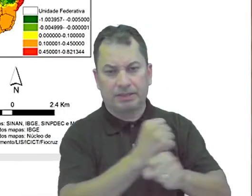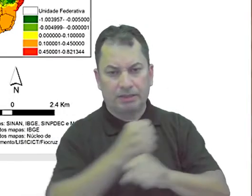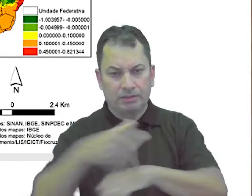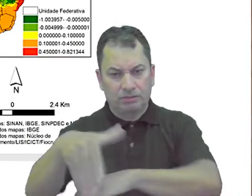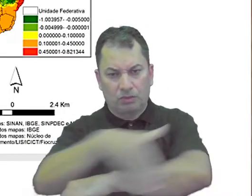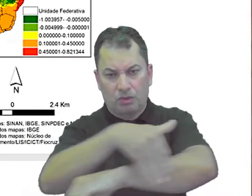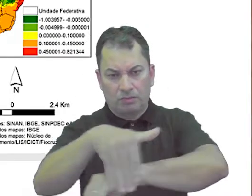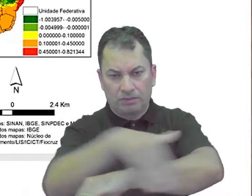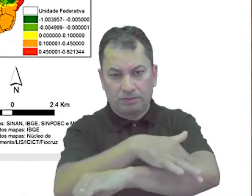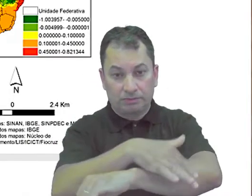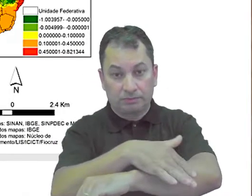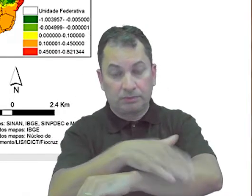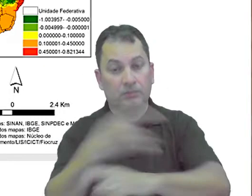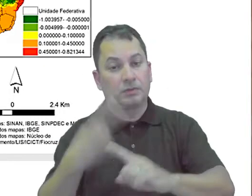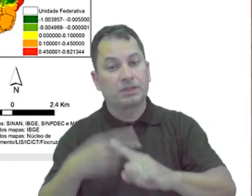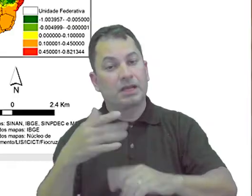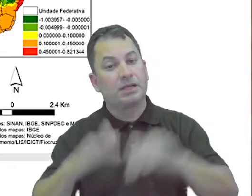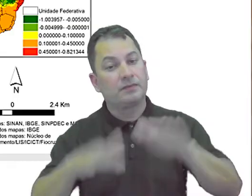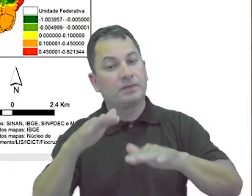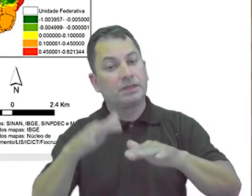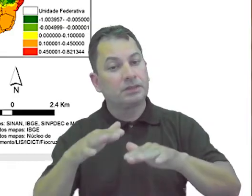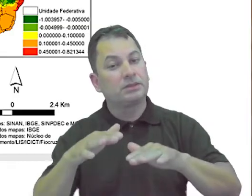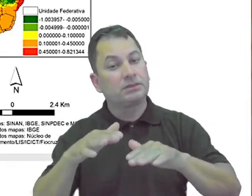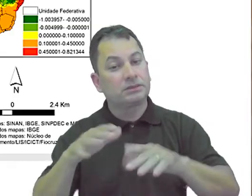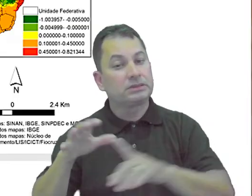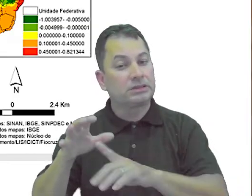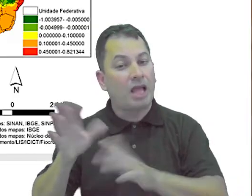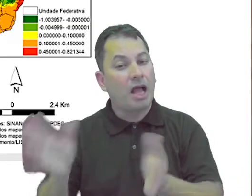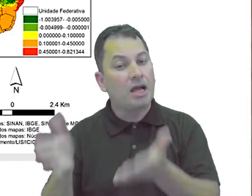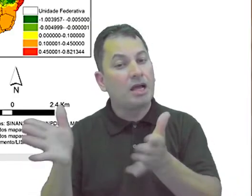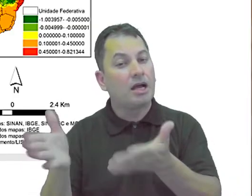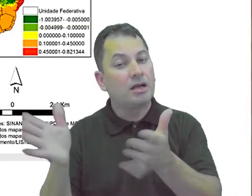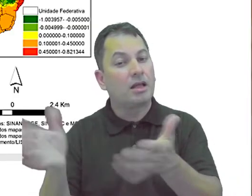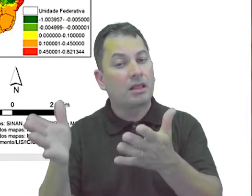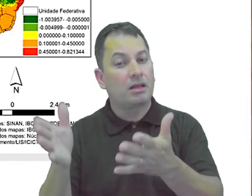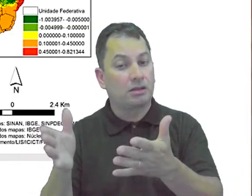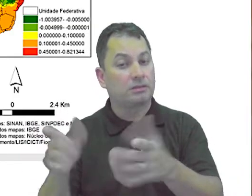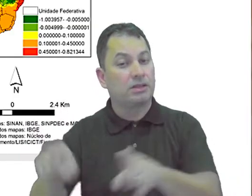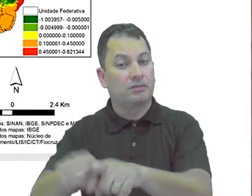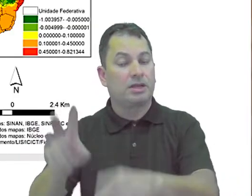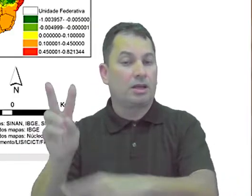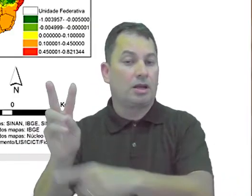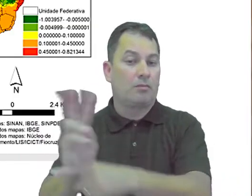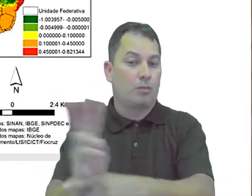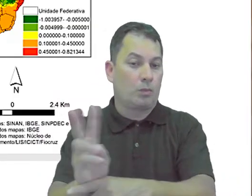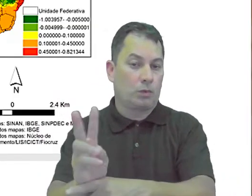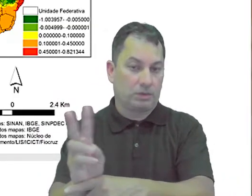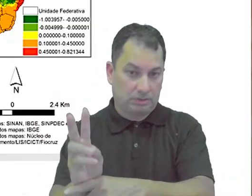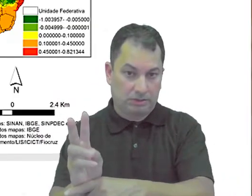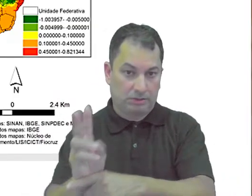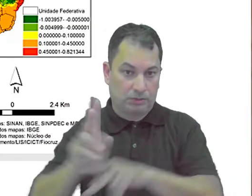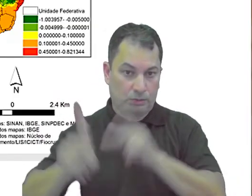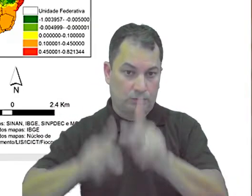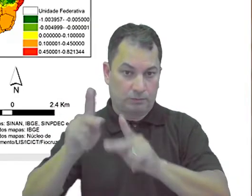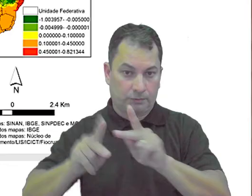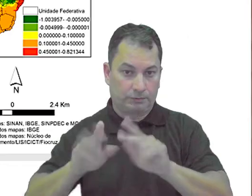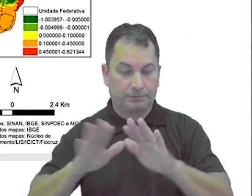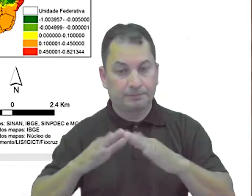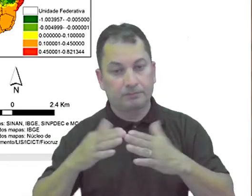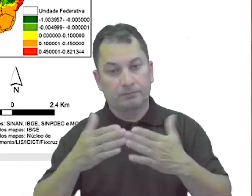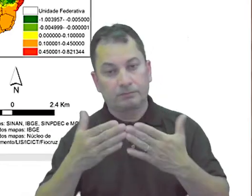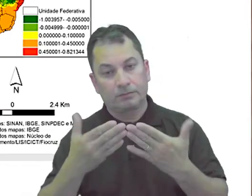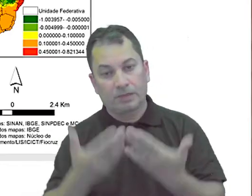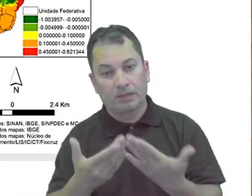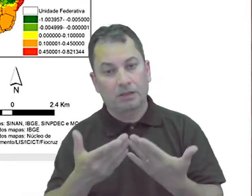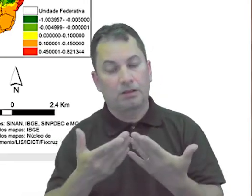desses eventos, né? Algumas obras, elas vão ajudar a proteger a população. Então, para além do diagnóstico da situação